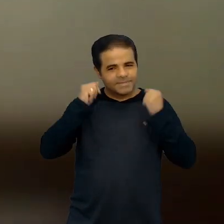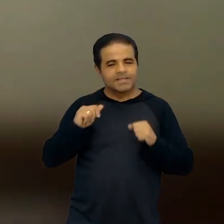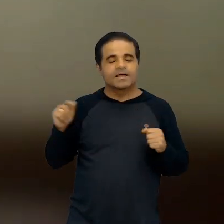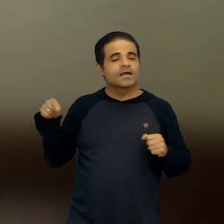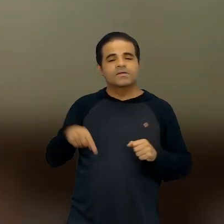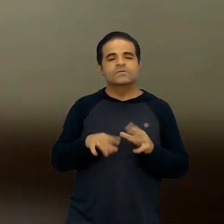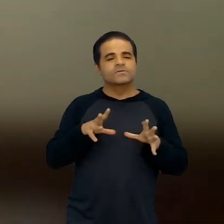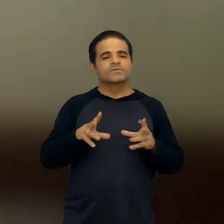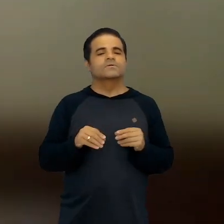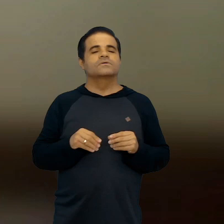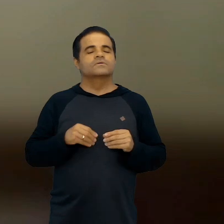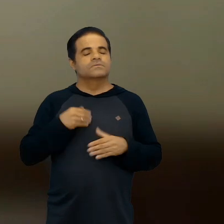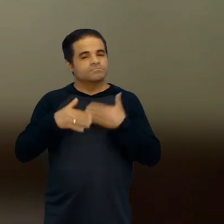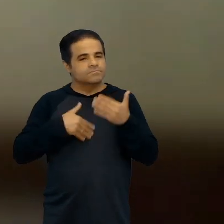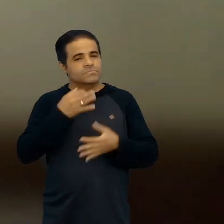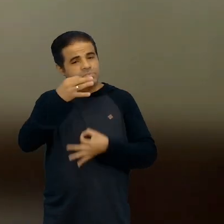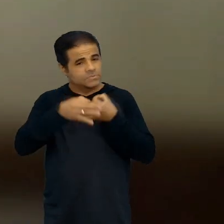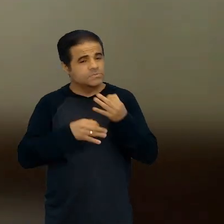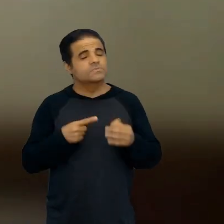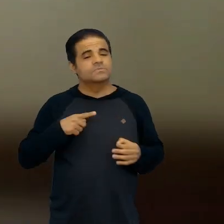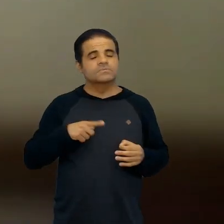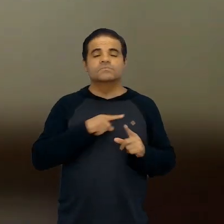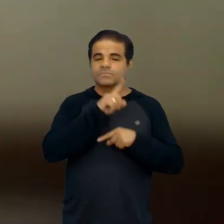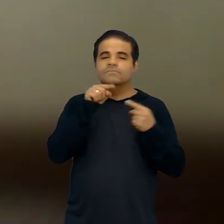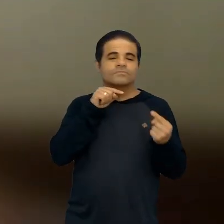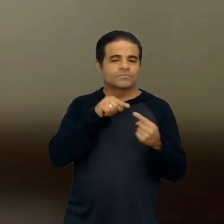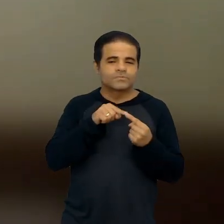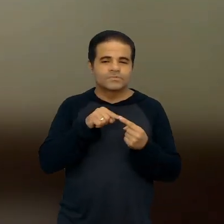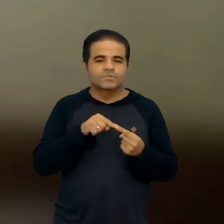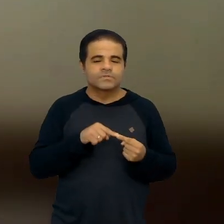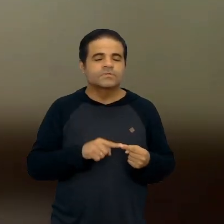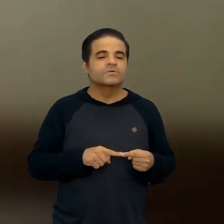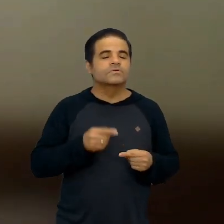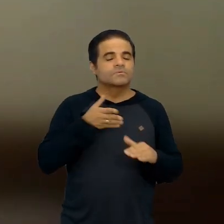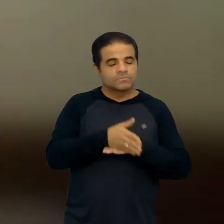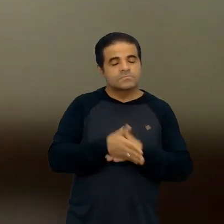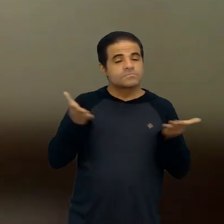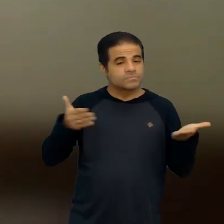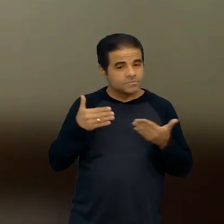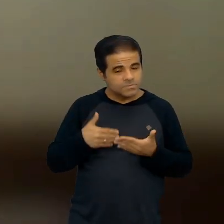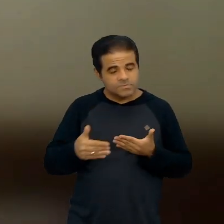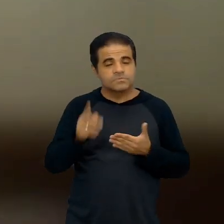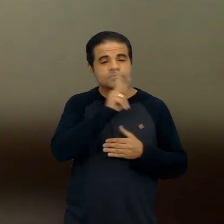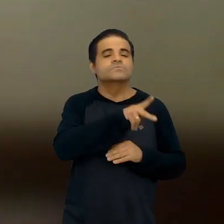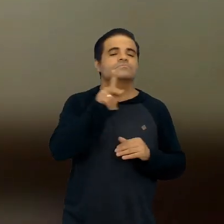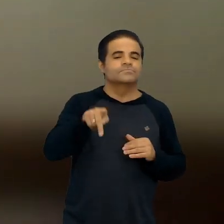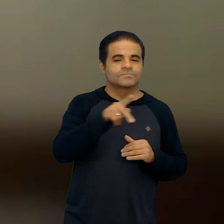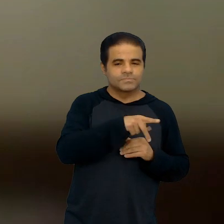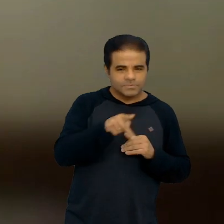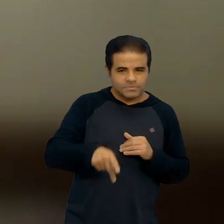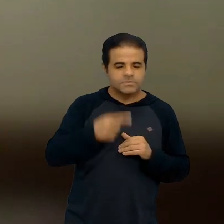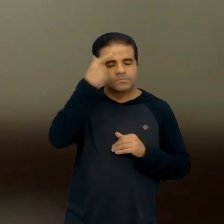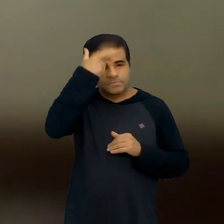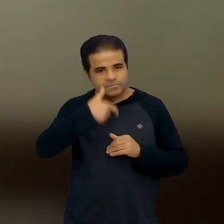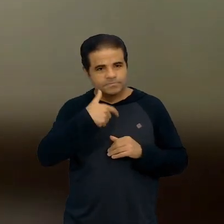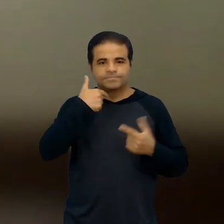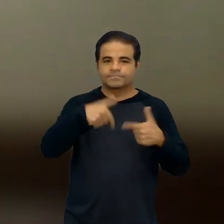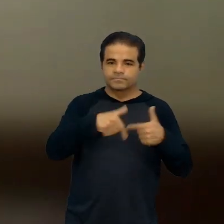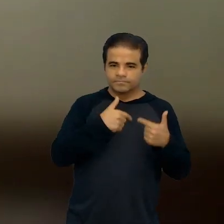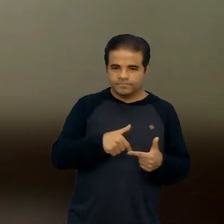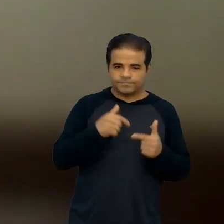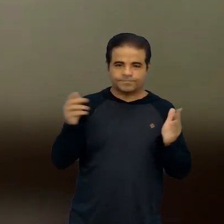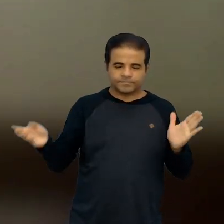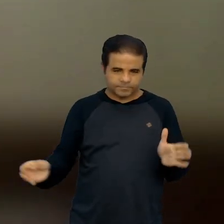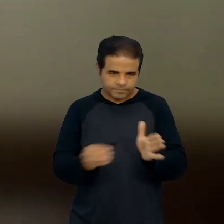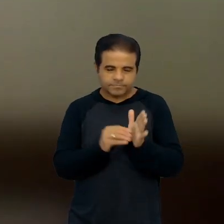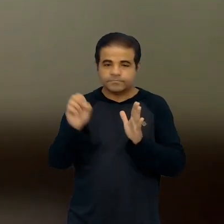quê? Tudo isso eu comentei porque nós temos uma finalidade. Nós, a partir do momento que nós somos professores e nós estamos trabalhando, nós montamos